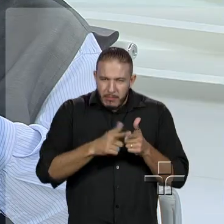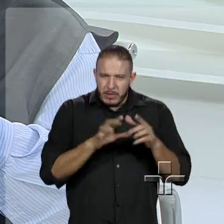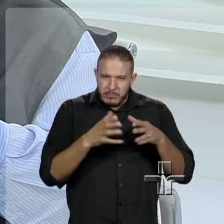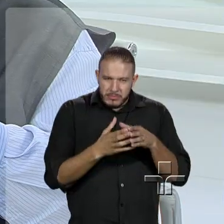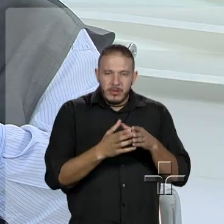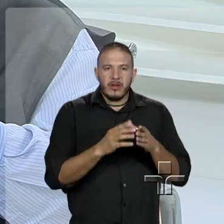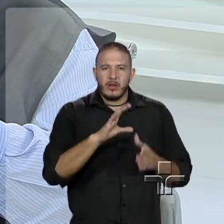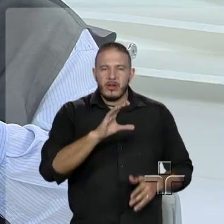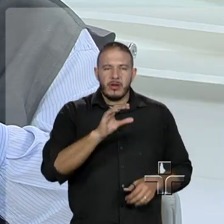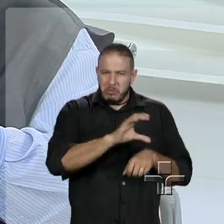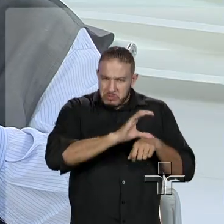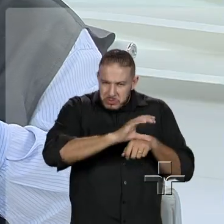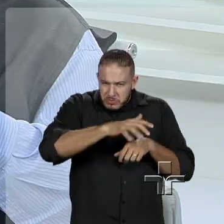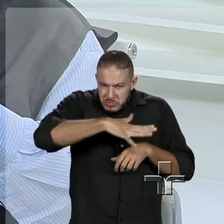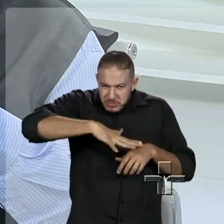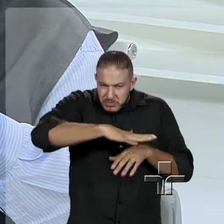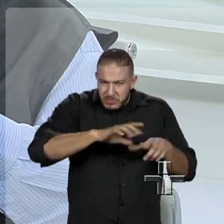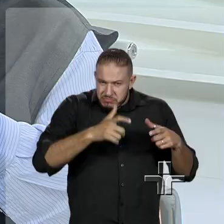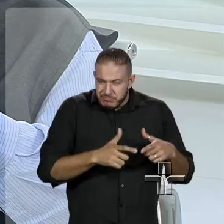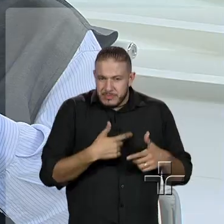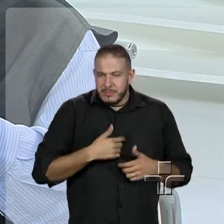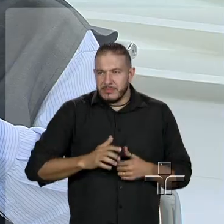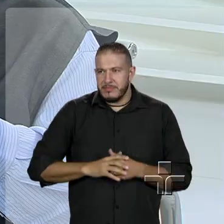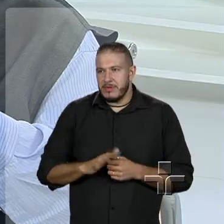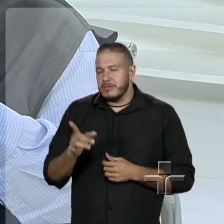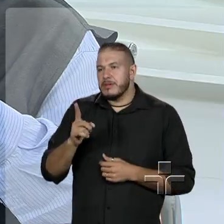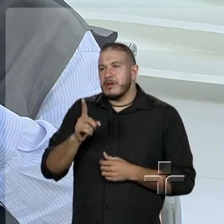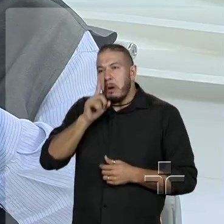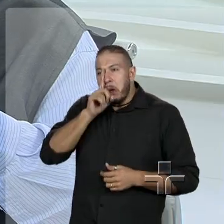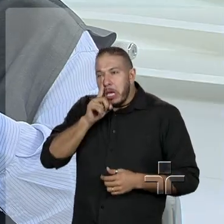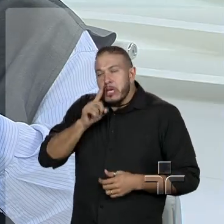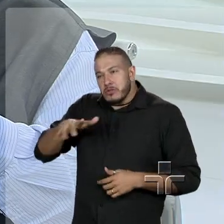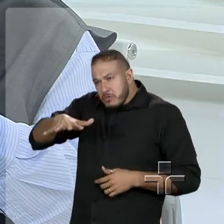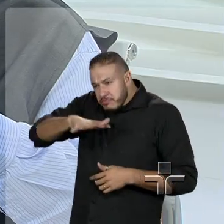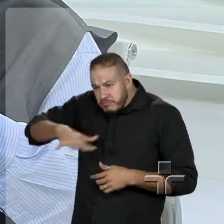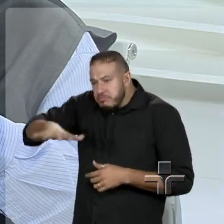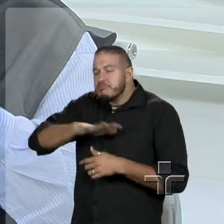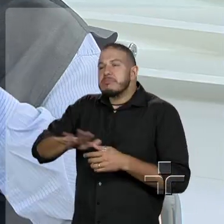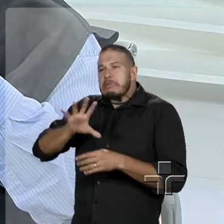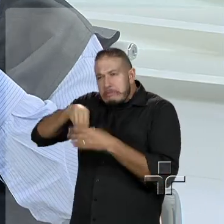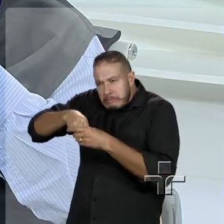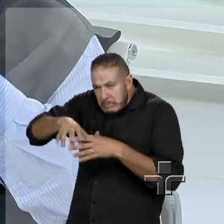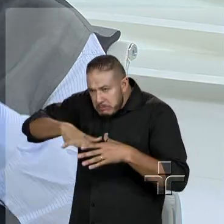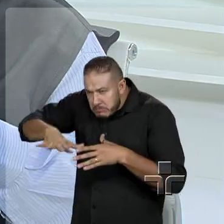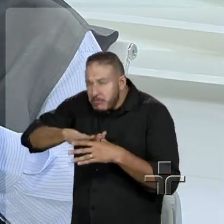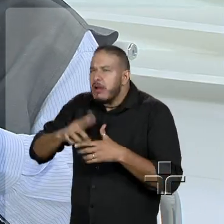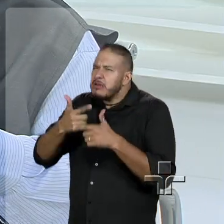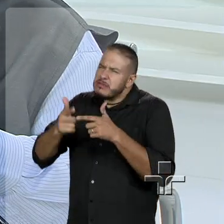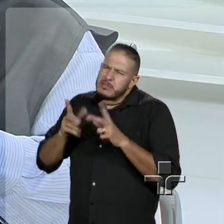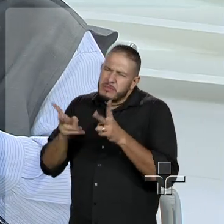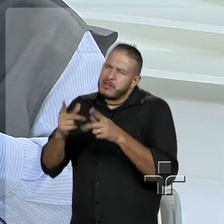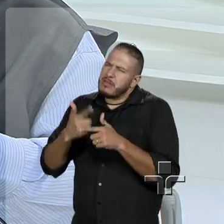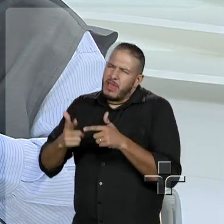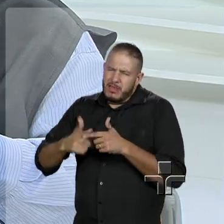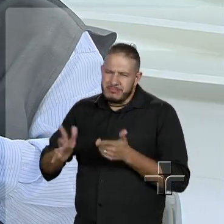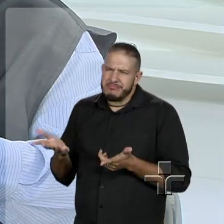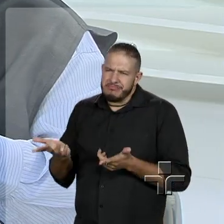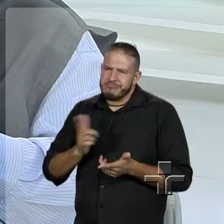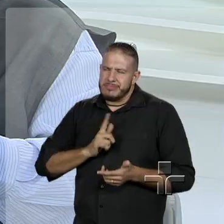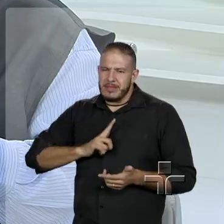acredito que... Bom, risco institucional sempre tem, tá certo? Mas não vejo nenhum momento neste